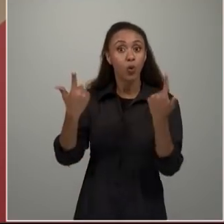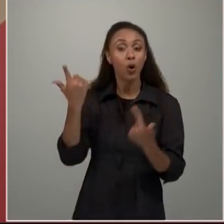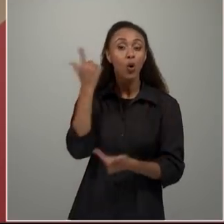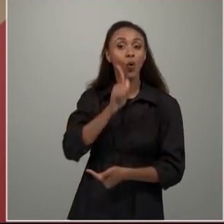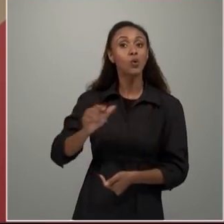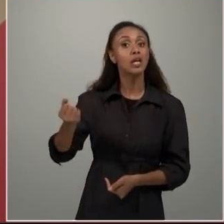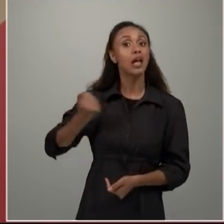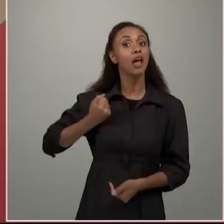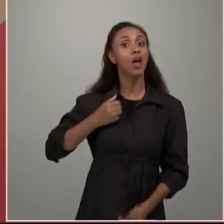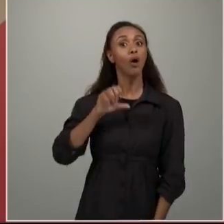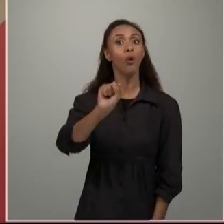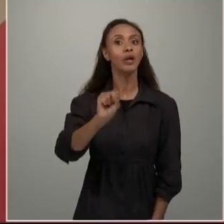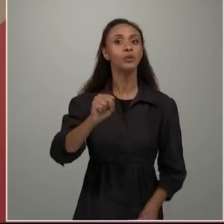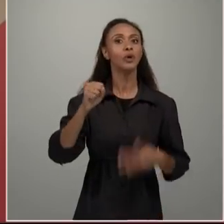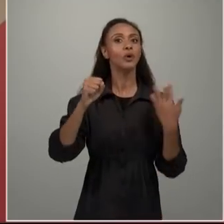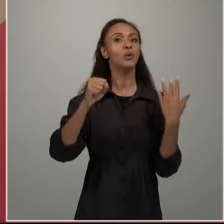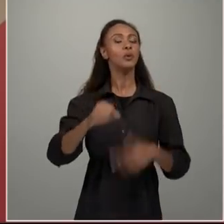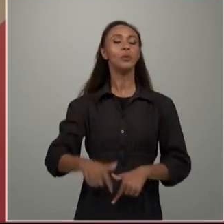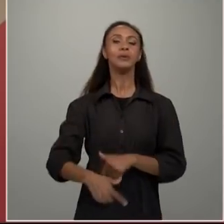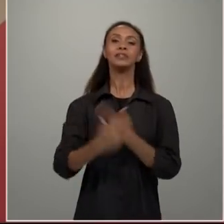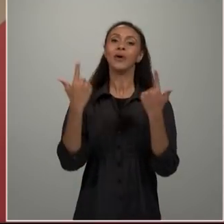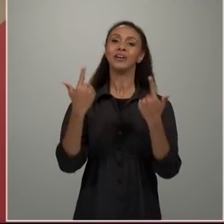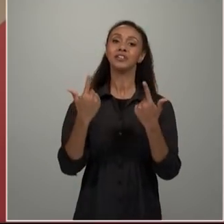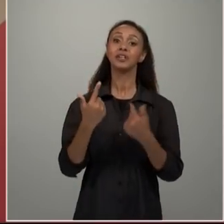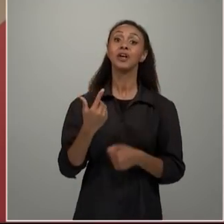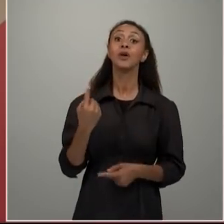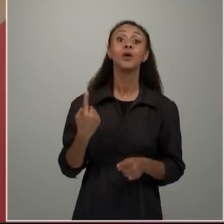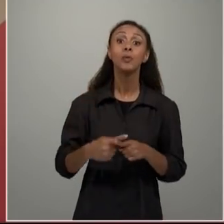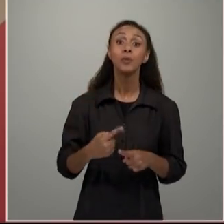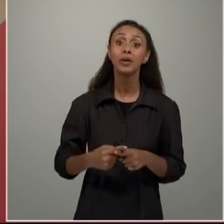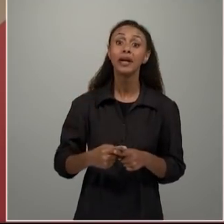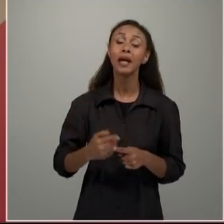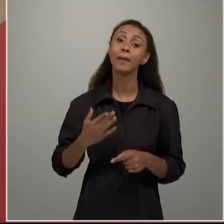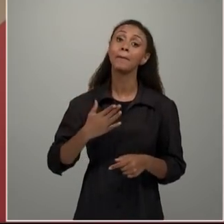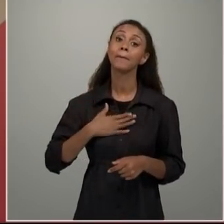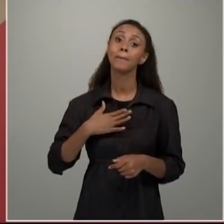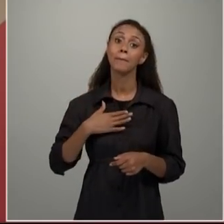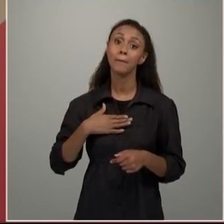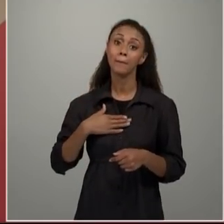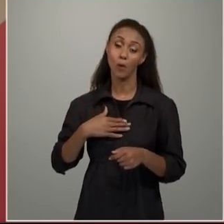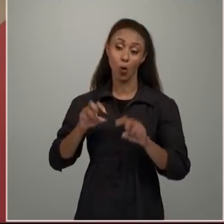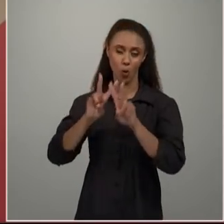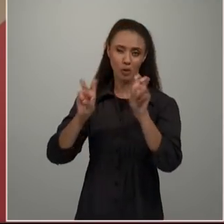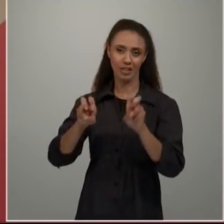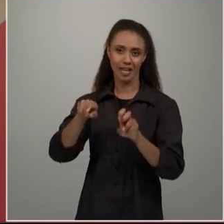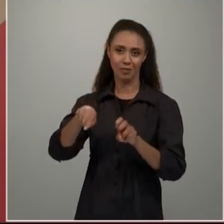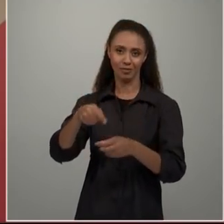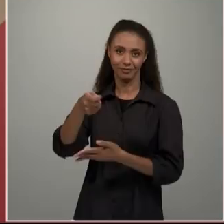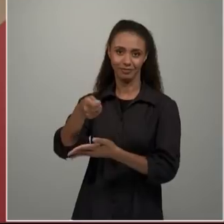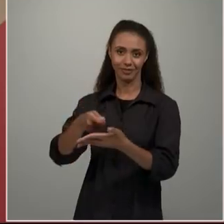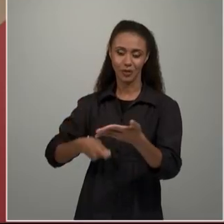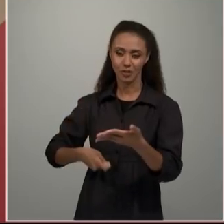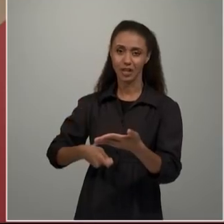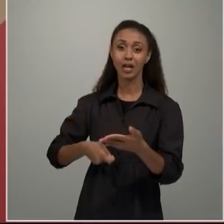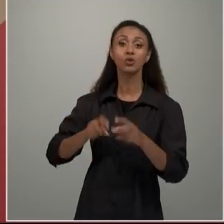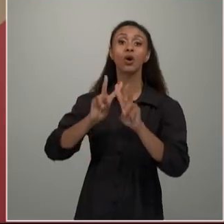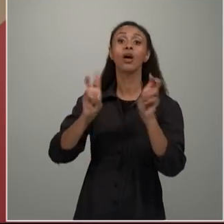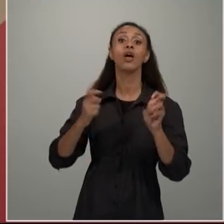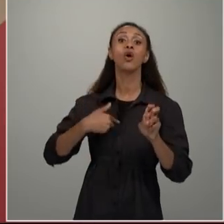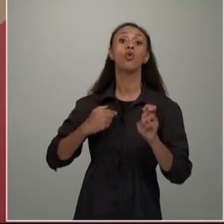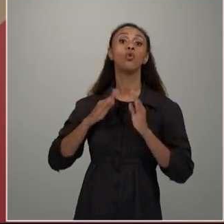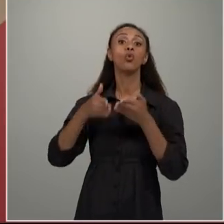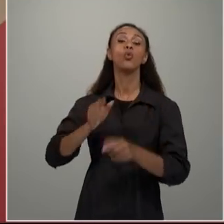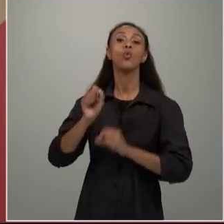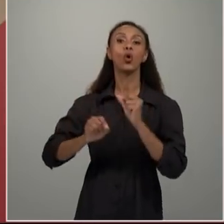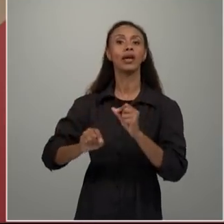porque era um assunto que eu já conhecia meu conhecimento prévio era bilíngüe smu então quando entrei no texto já sabia mais ou menos do